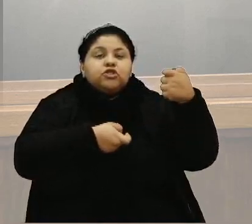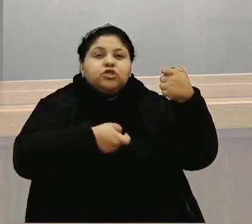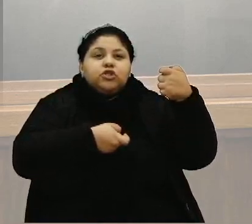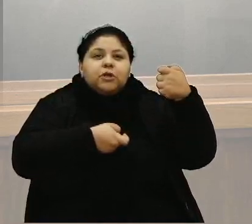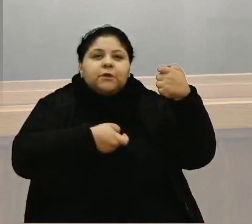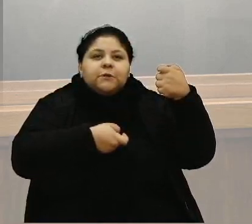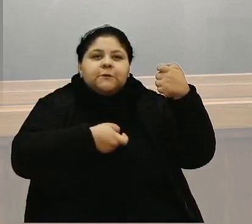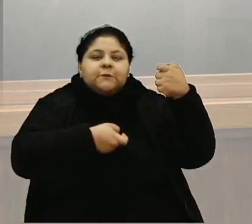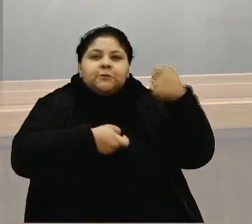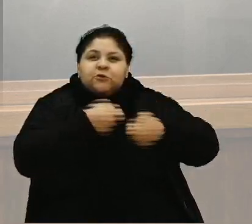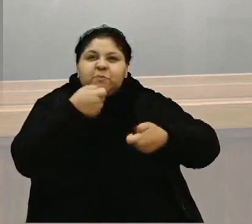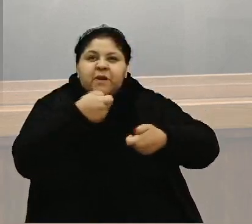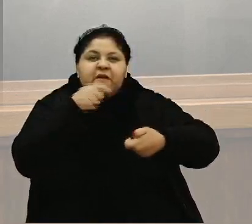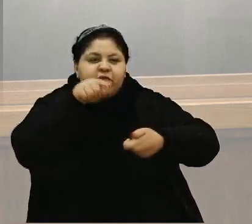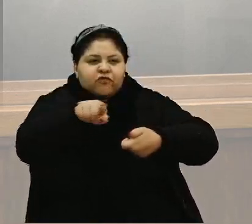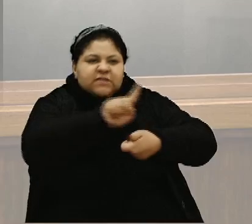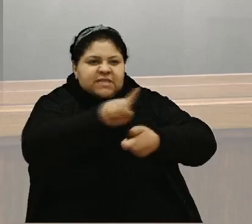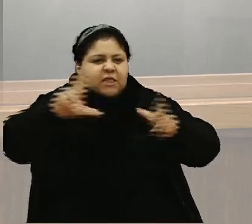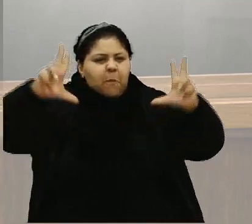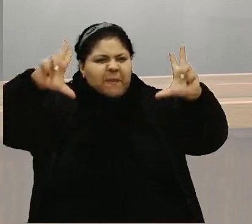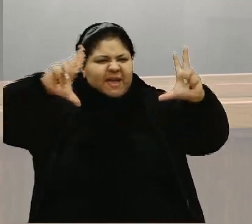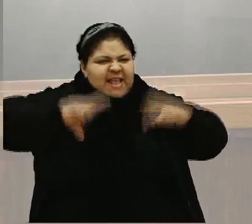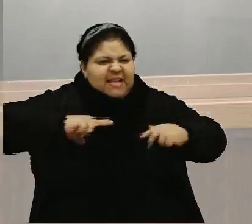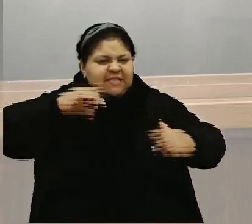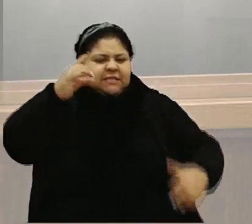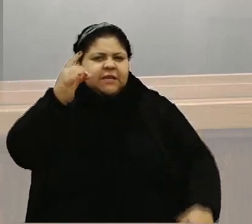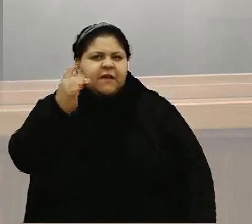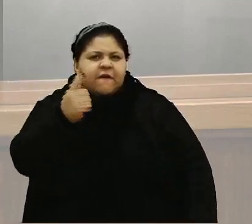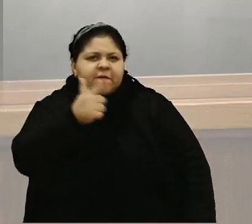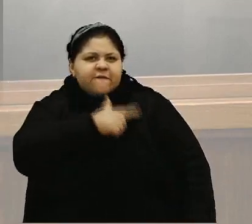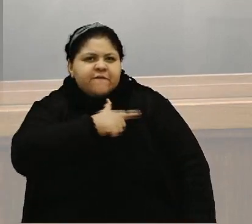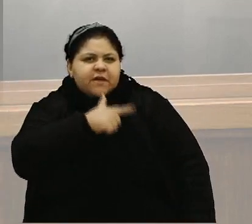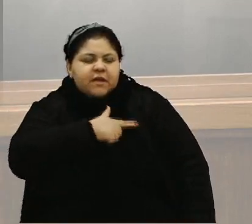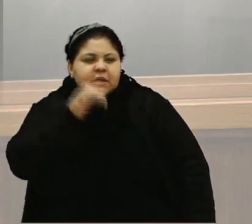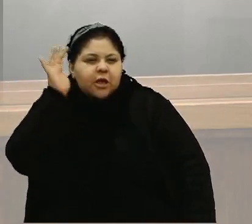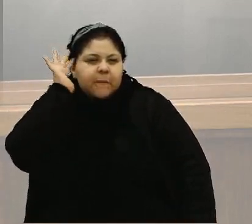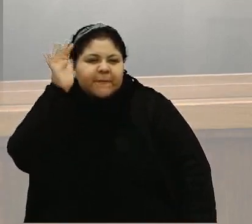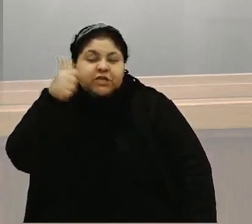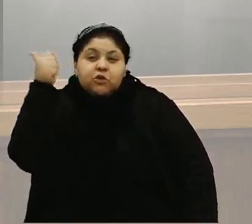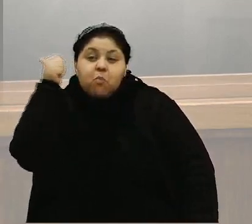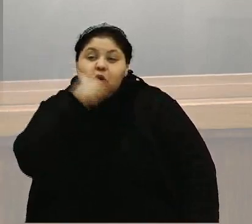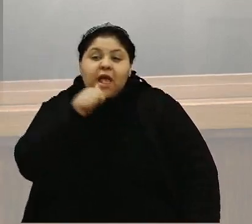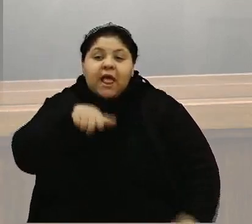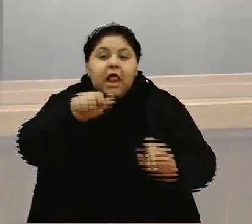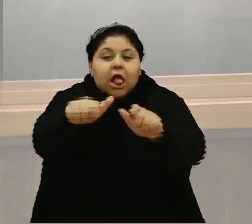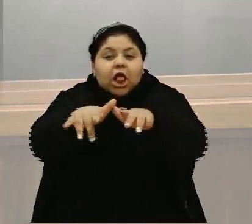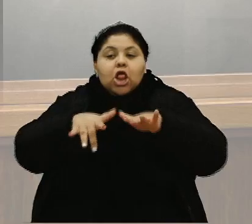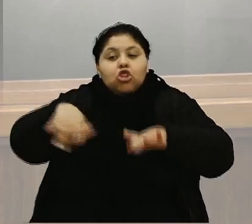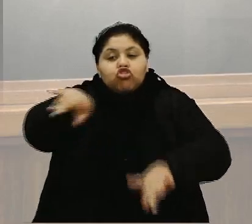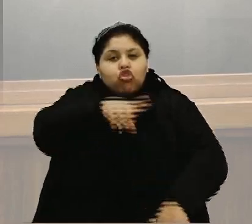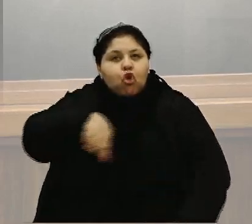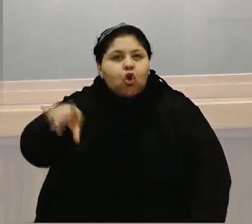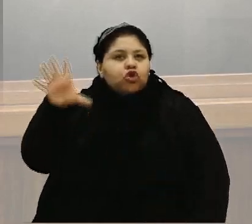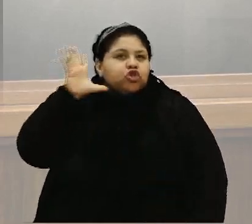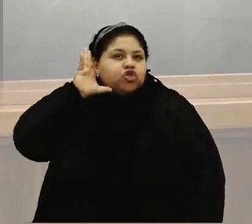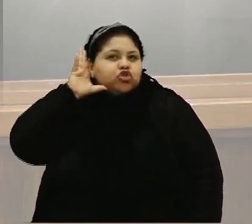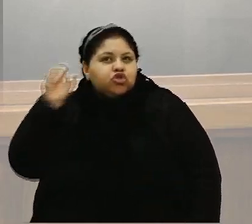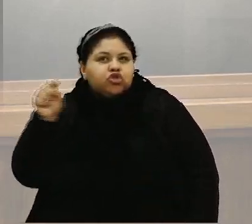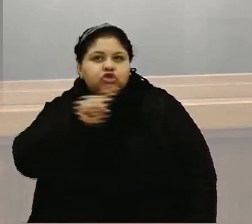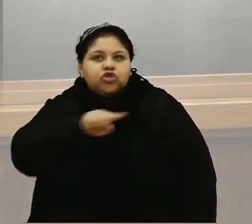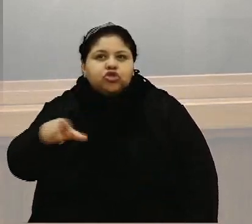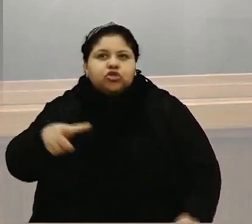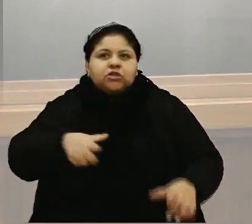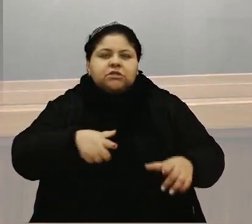pois é feia. Imaginem, mulheres deste plenário, nós ouvirmos que não merecermos